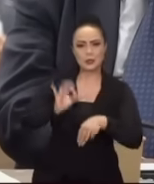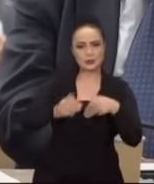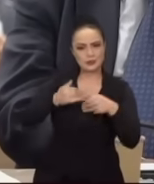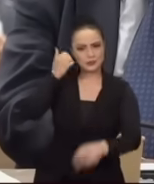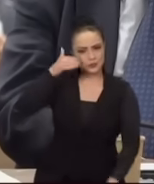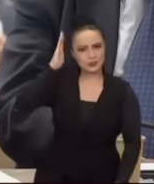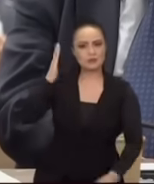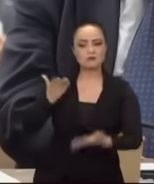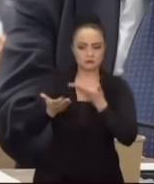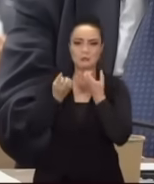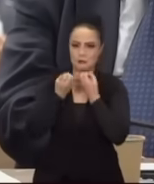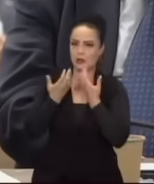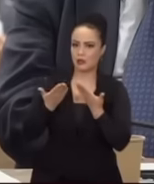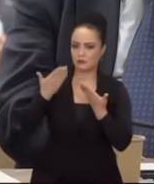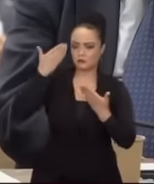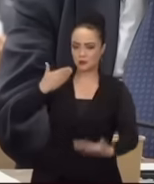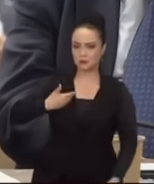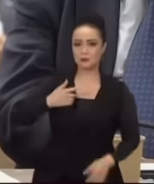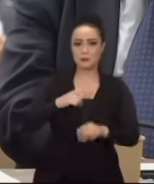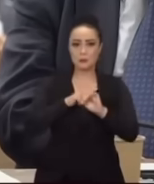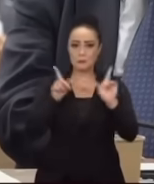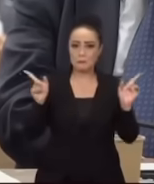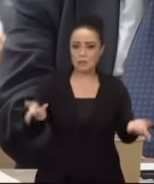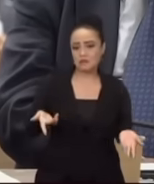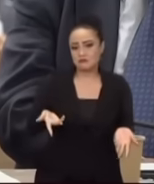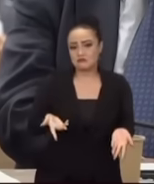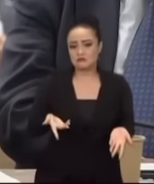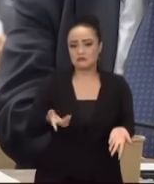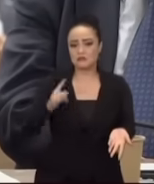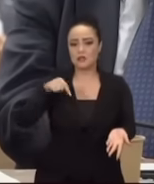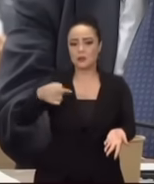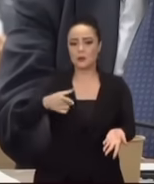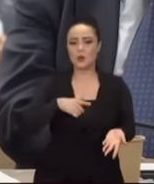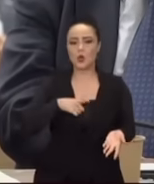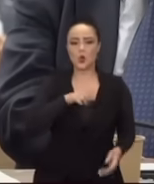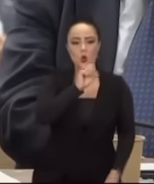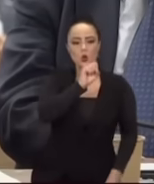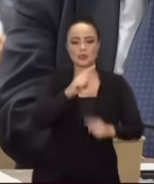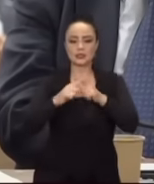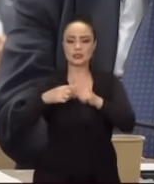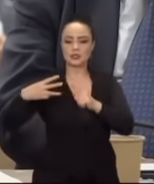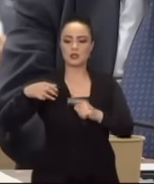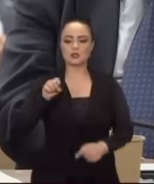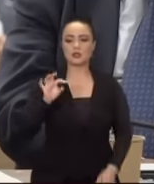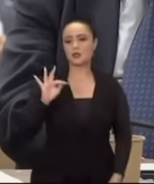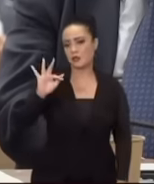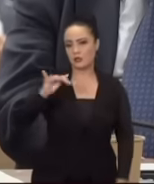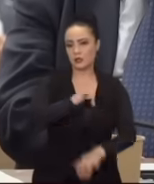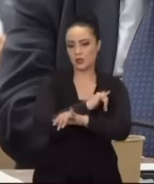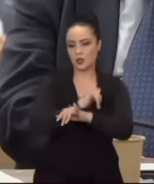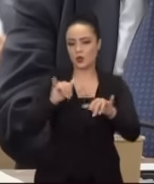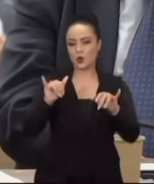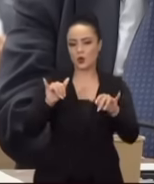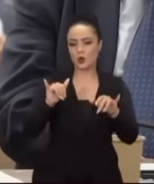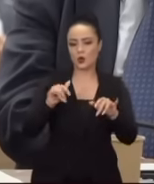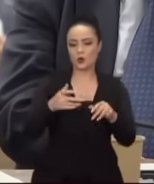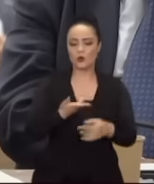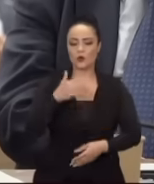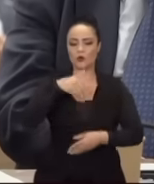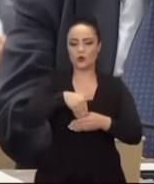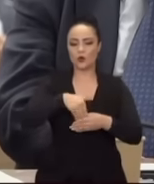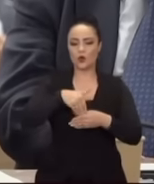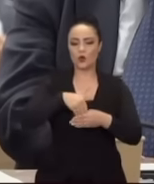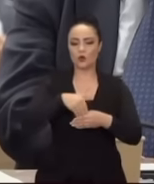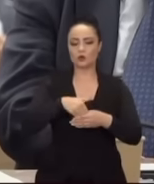bem. Mas, infelizmente, logo depois, por 8-3, o Supremo Tribunal Federal declarou o voto impresso como